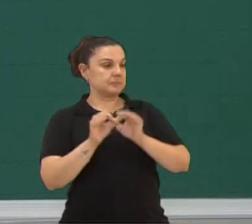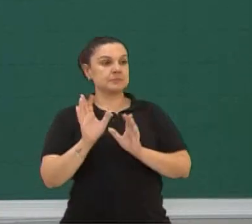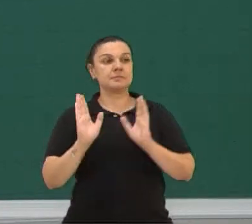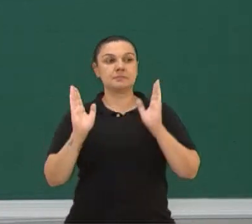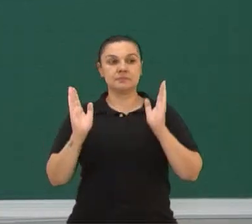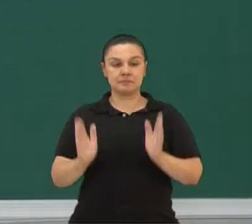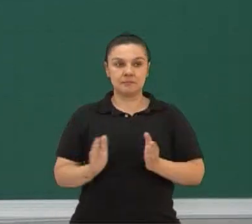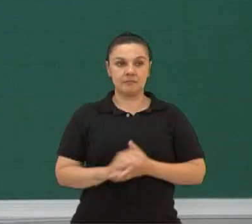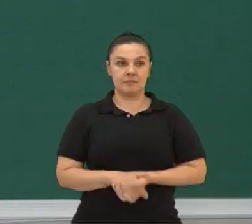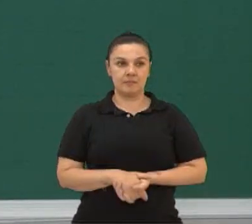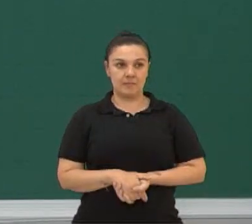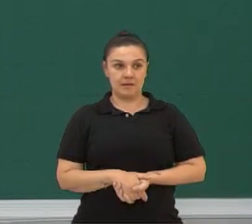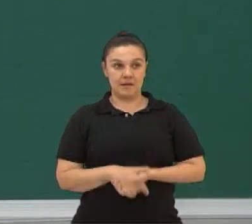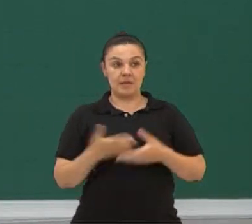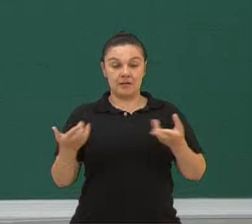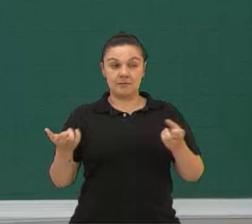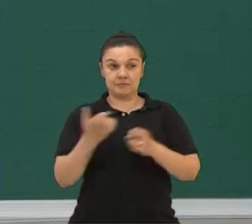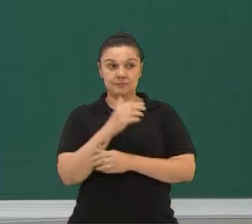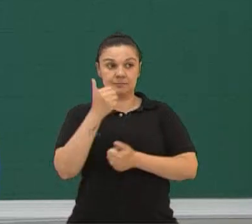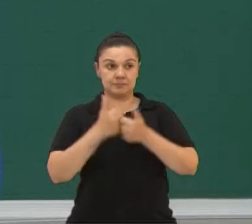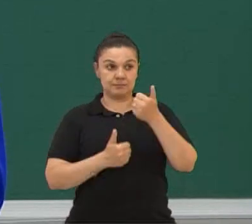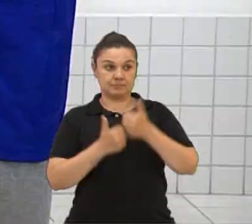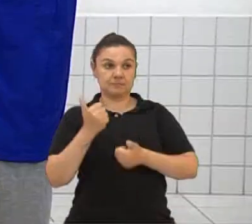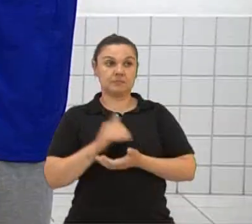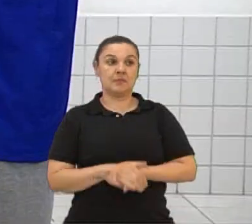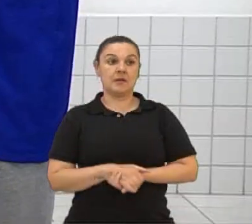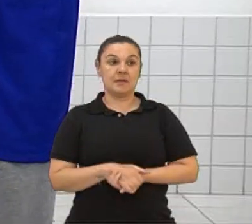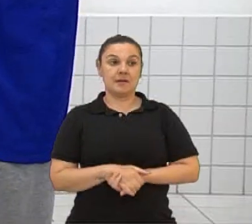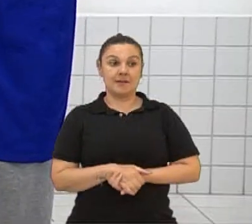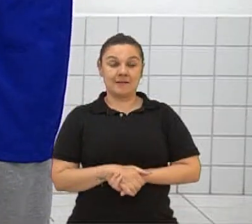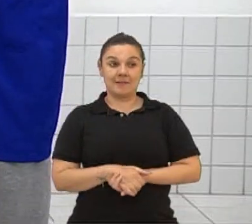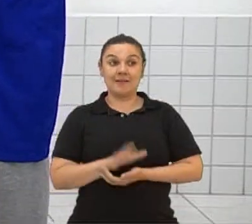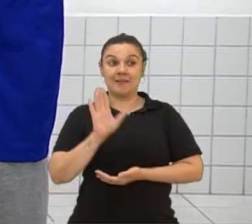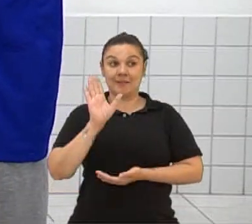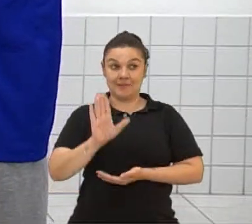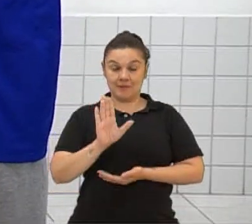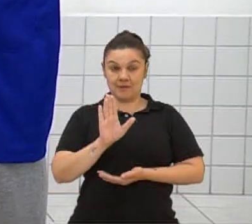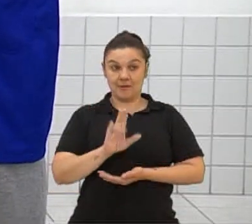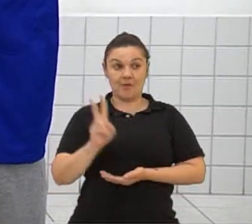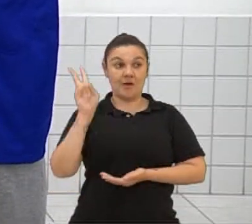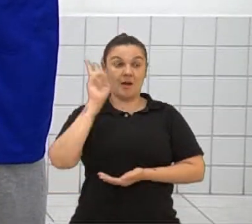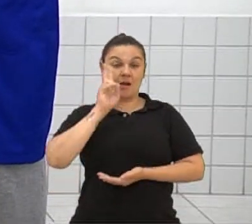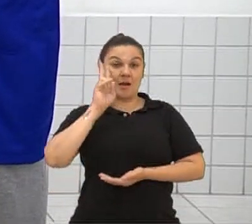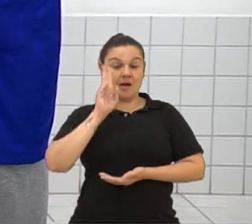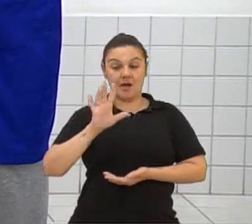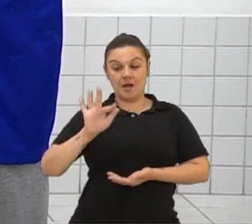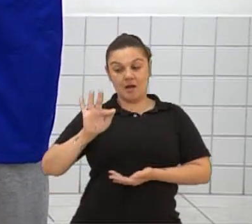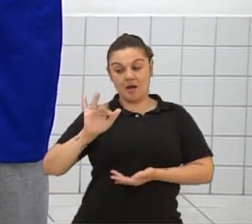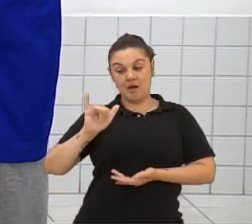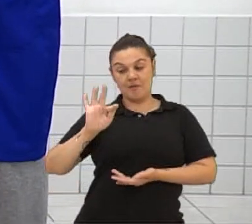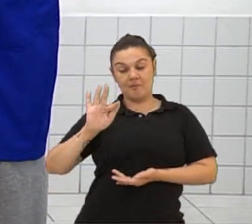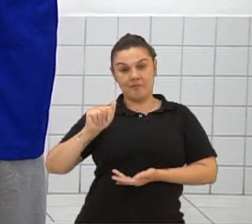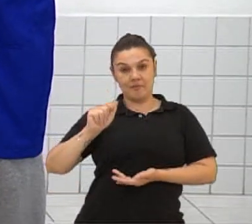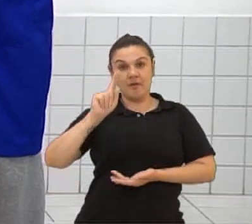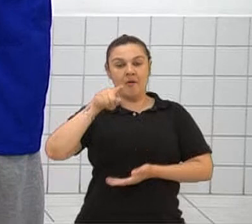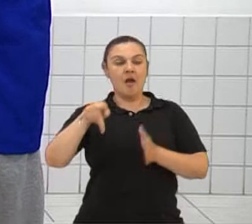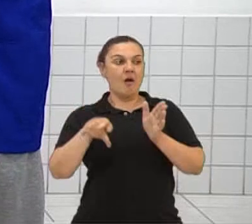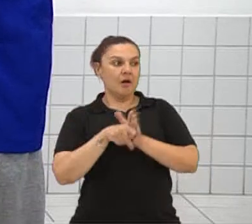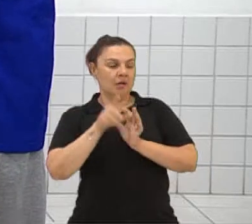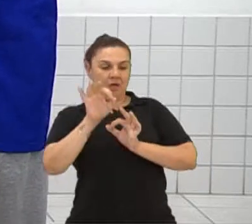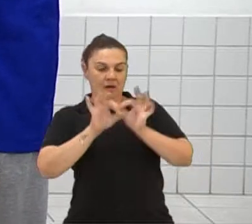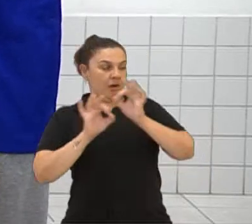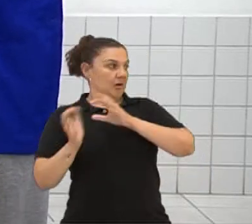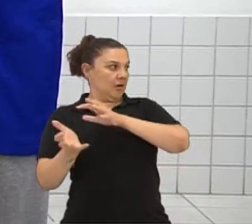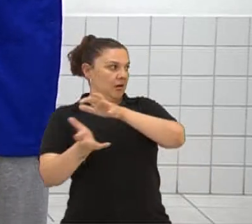organizações que estavam relacionadas ao futebol. Só lembrando, né, professor, que a FIFA, então, é a Organização Mundial